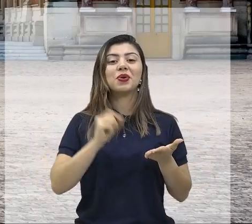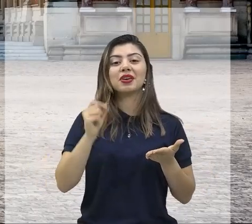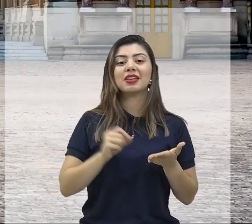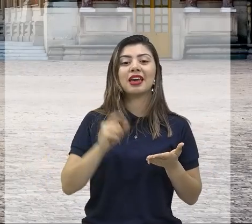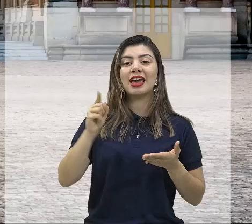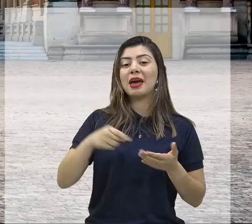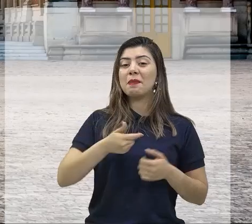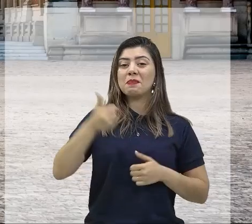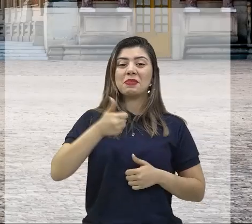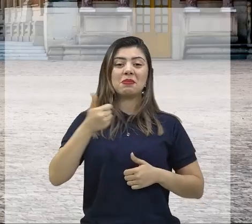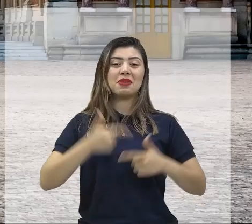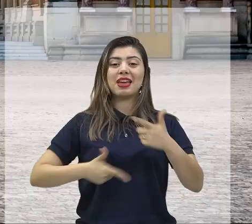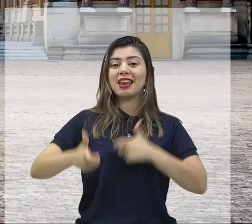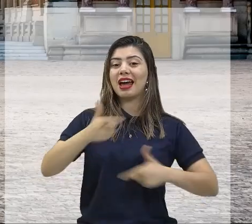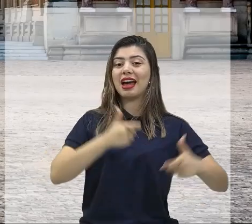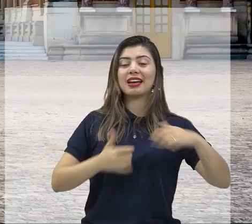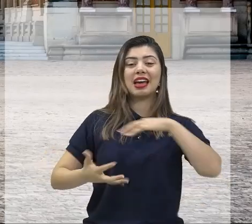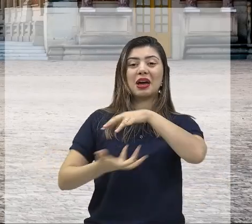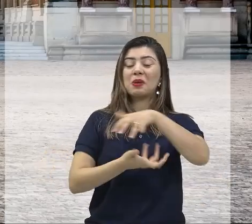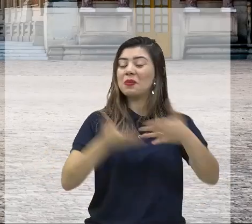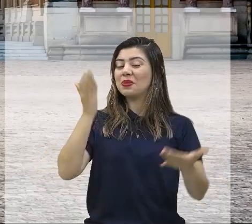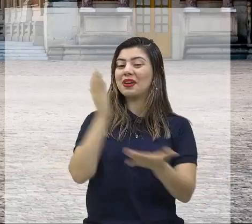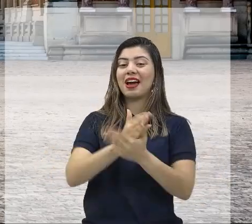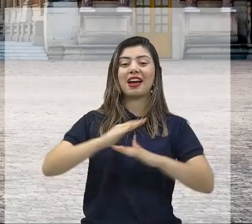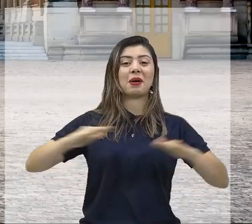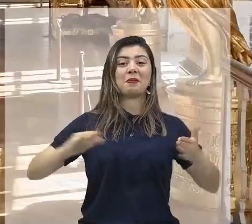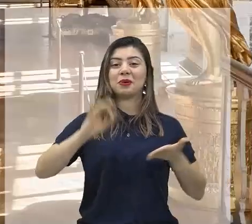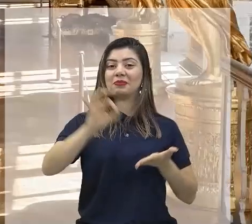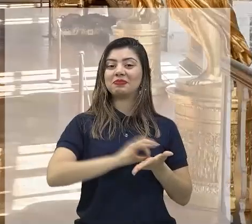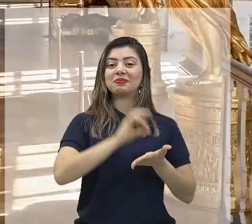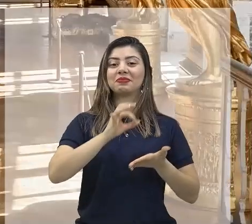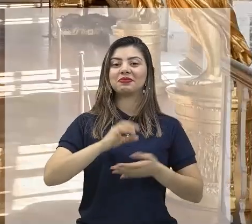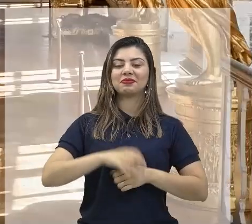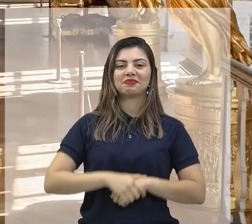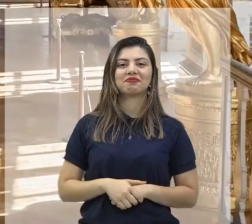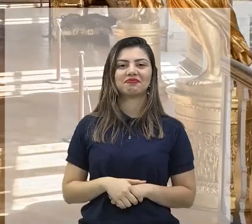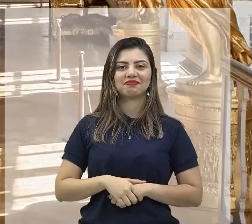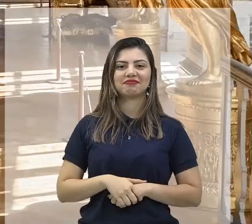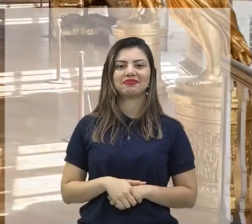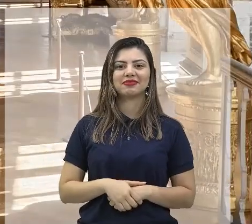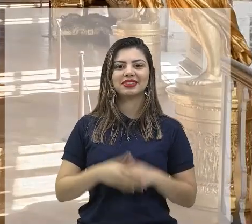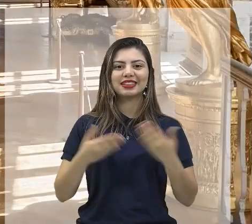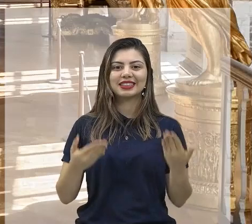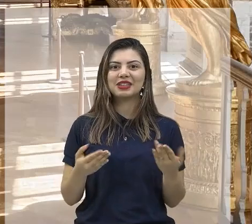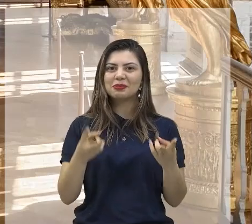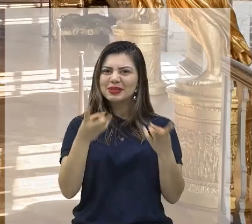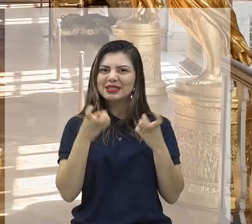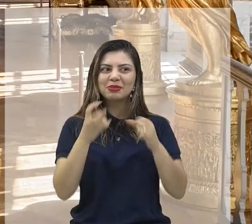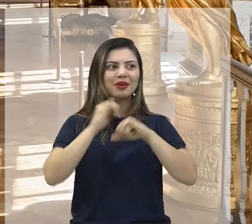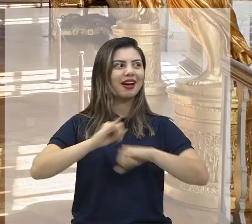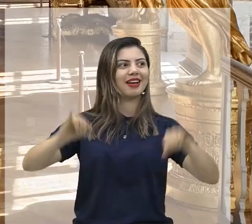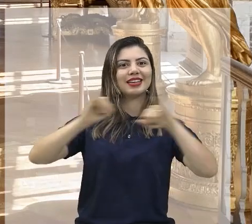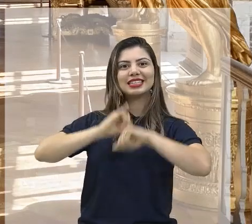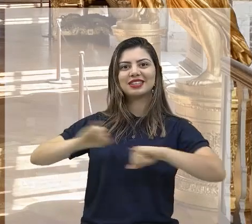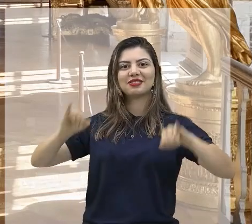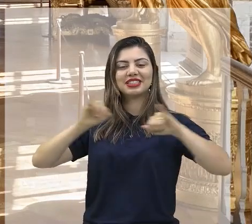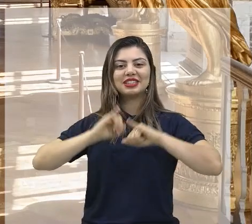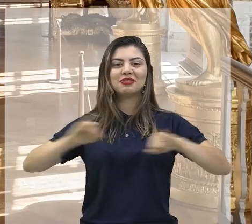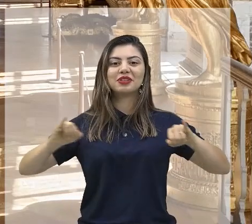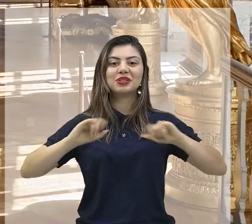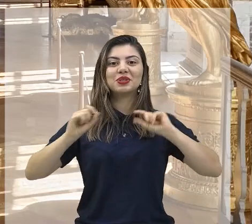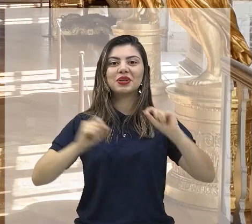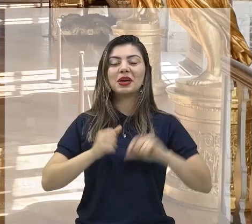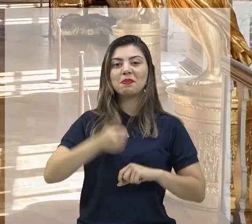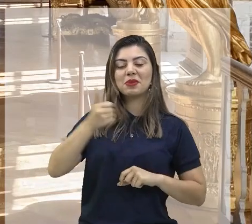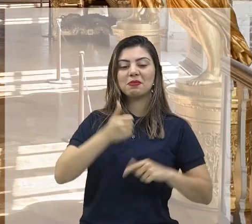à Primeira Guerra Mundial. Então, nós temos aí temos então aí o fim